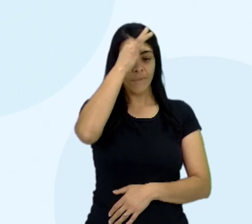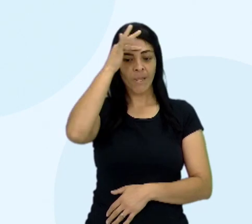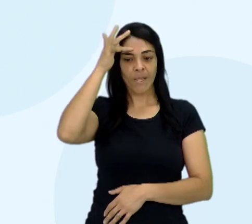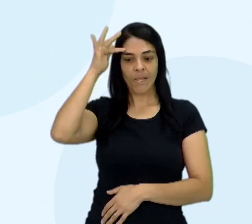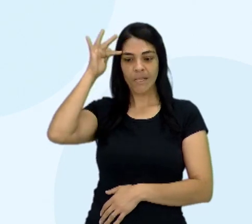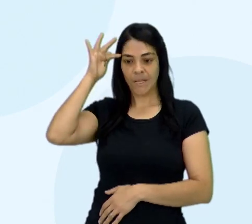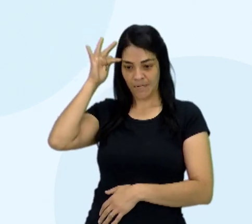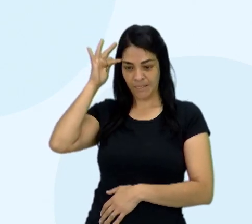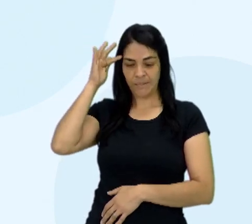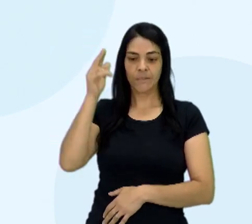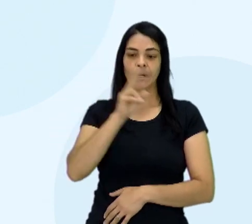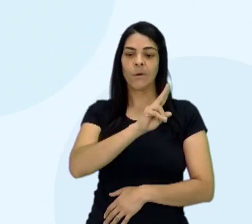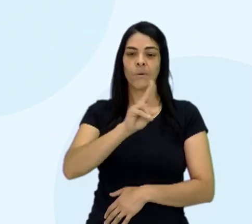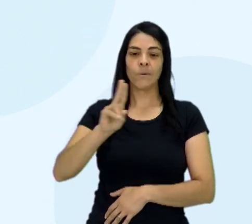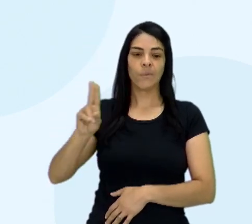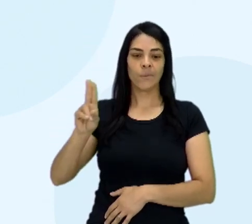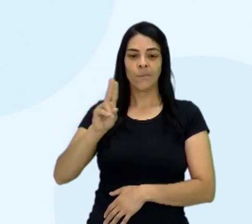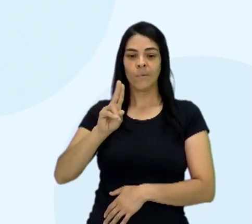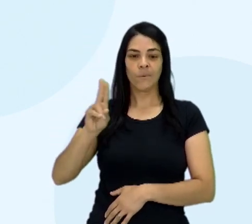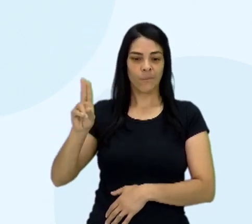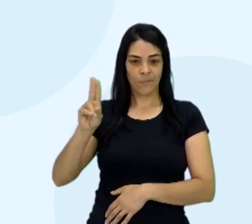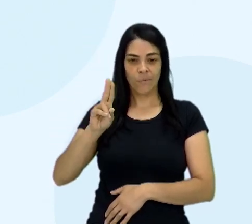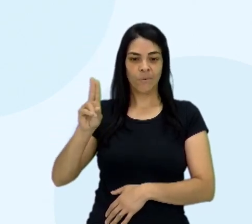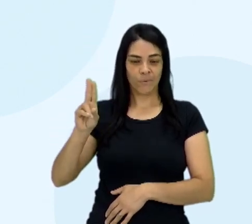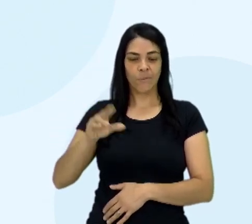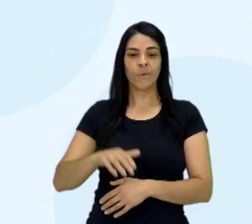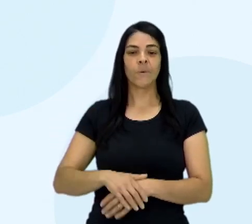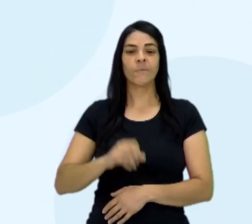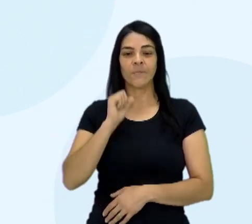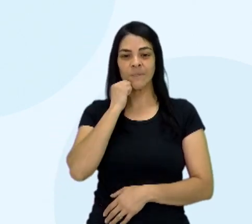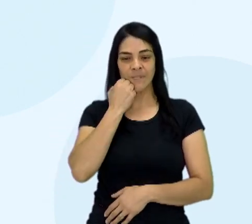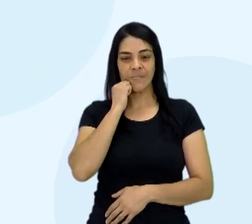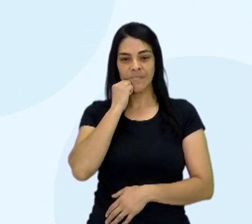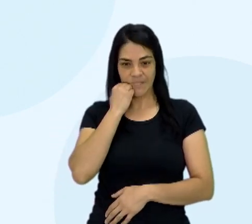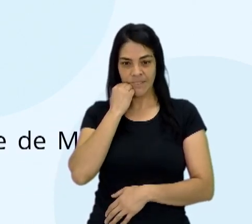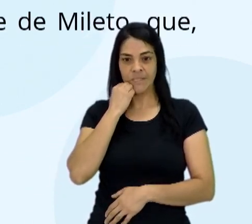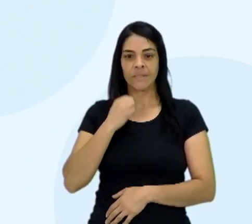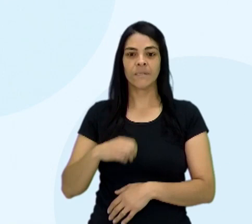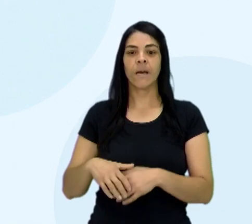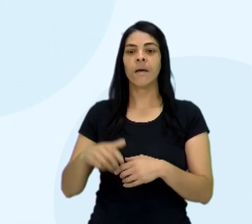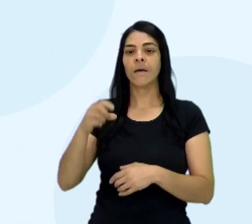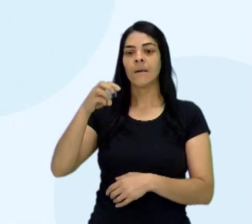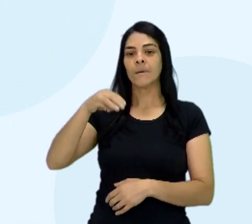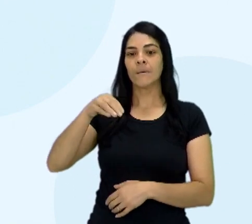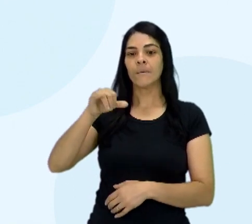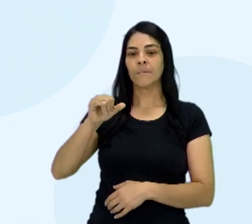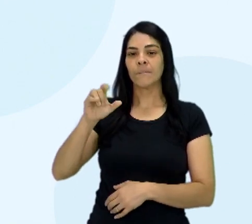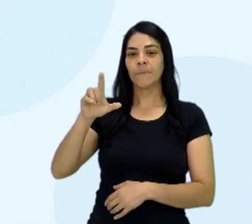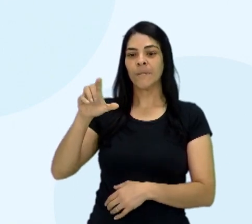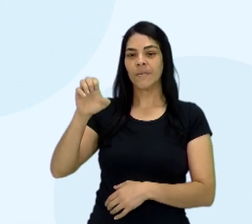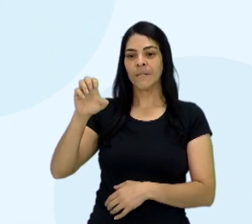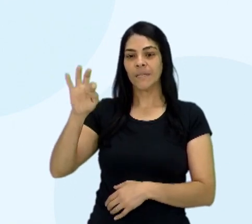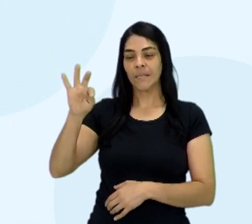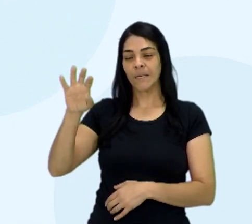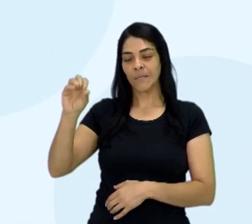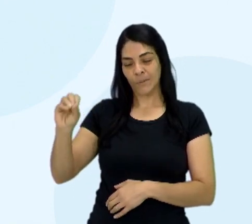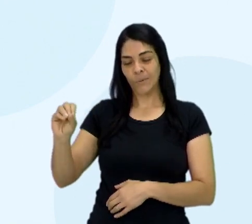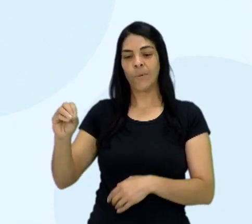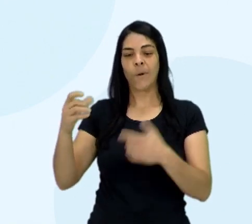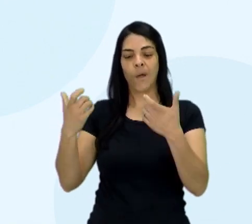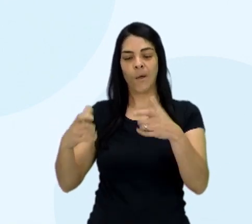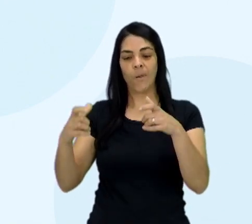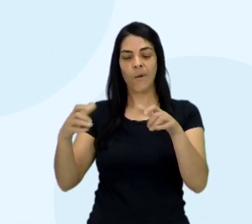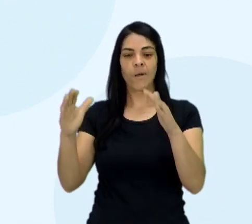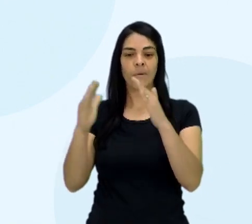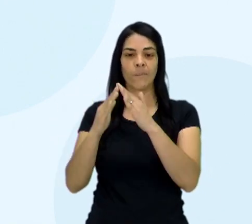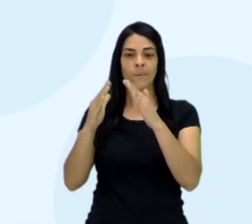um cientista aí e Mileto é o lugar onde ele vivia, tá bom? Então ele era grego e viveu